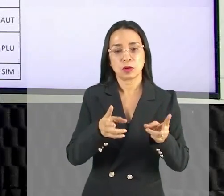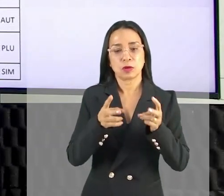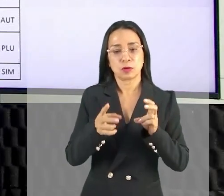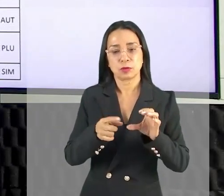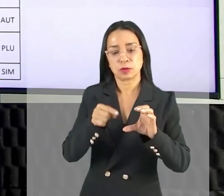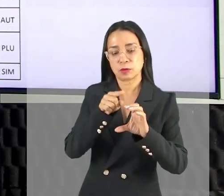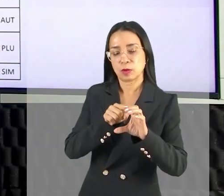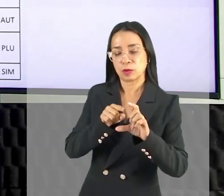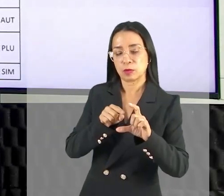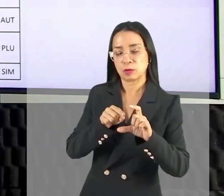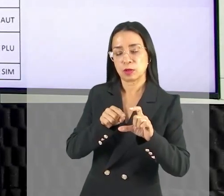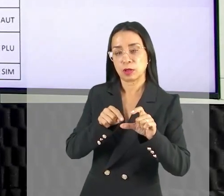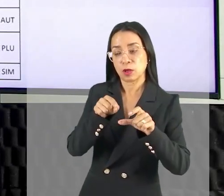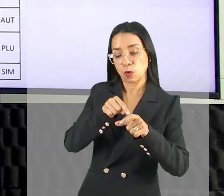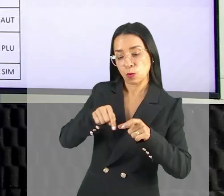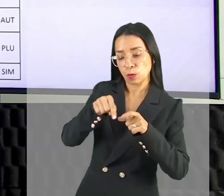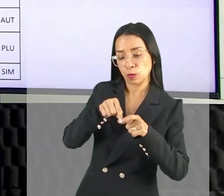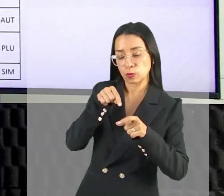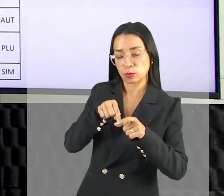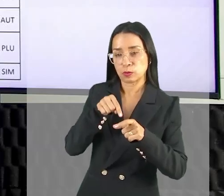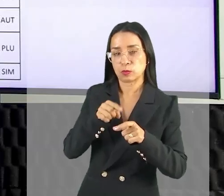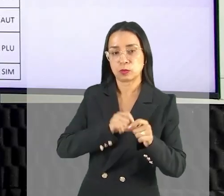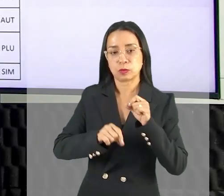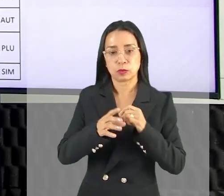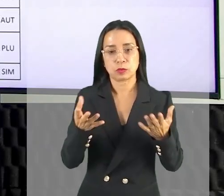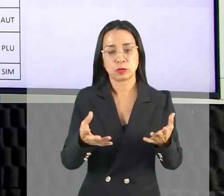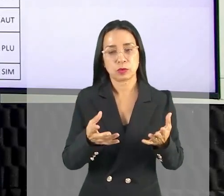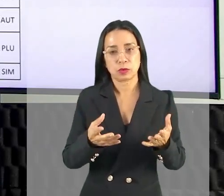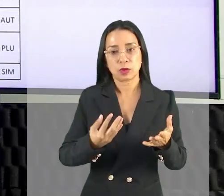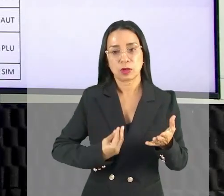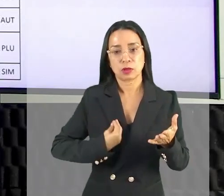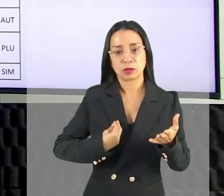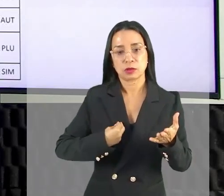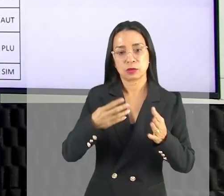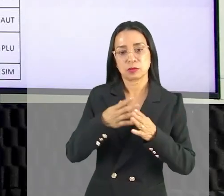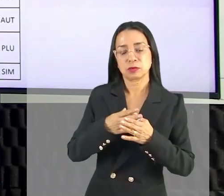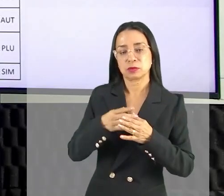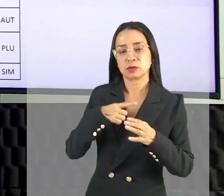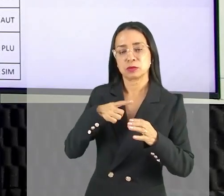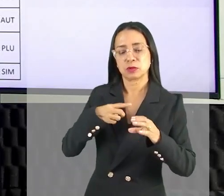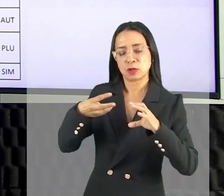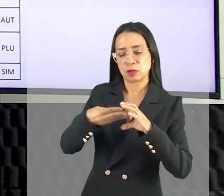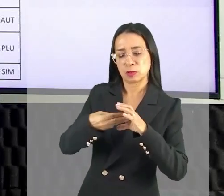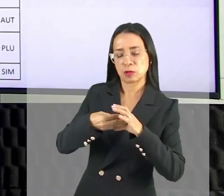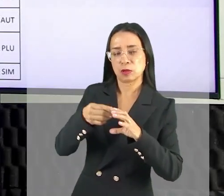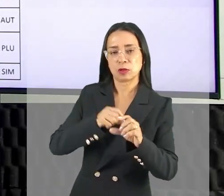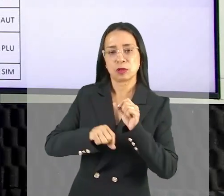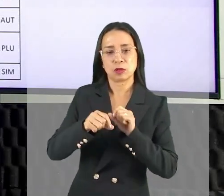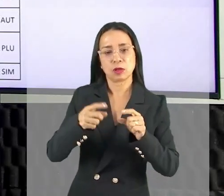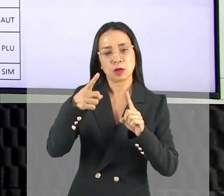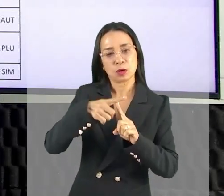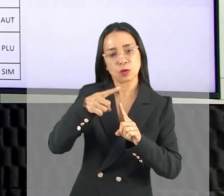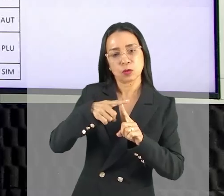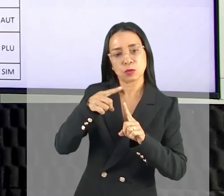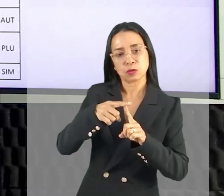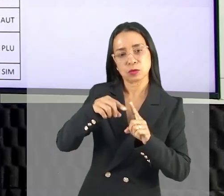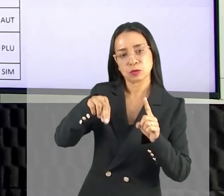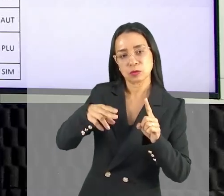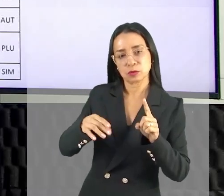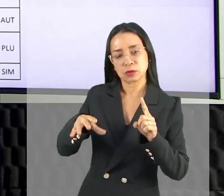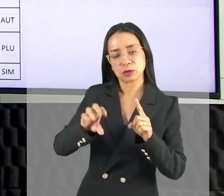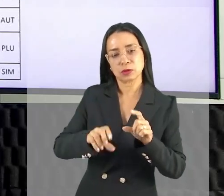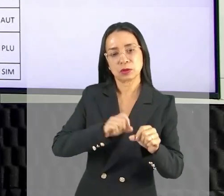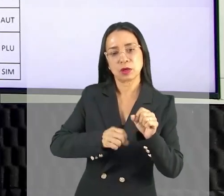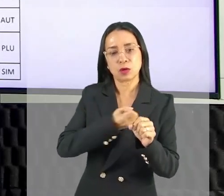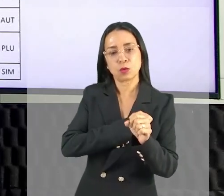núcleo desses indivíduos, desses organismos, a existência ou não de parede celular, o tipo de nutrição,